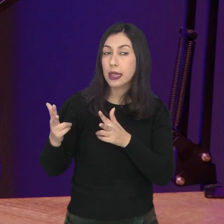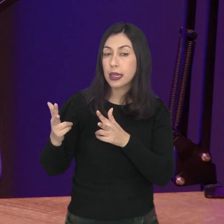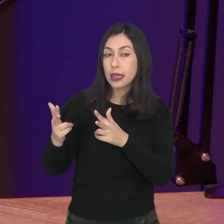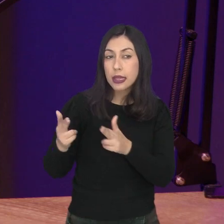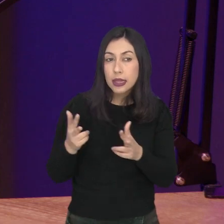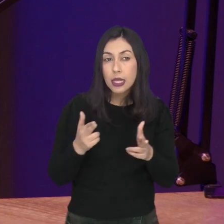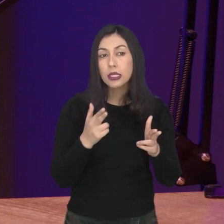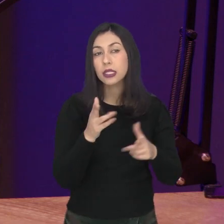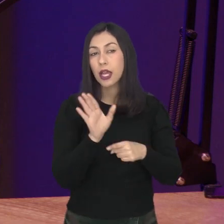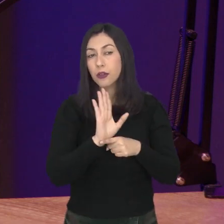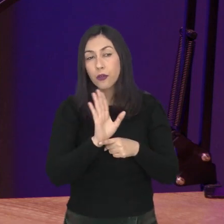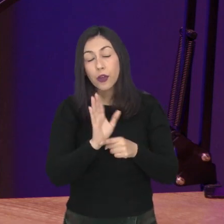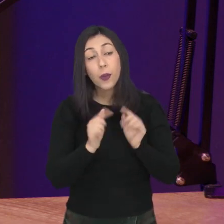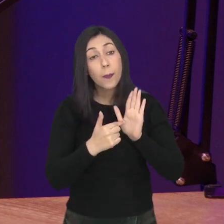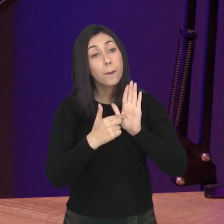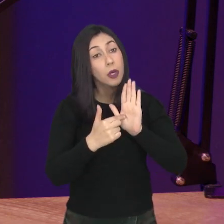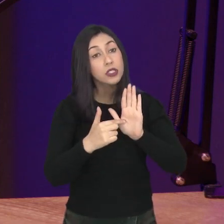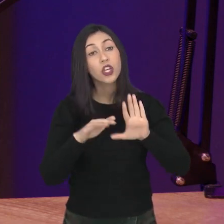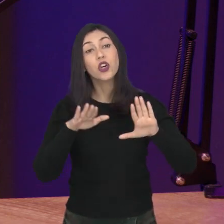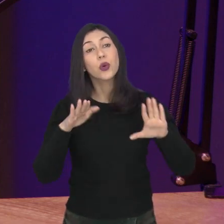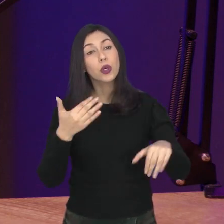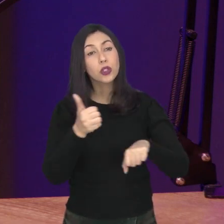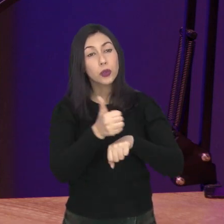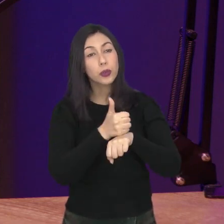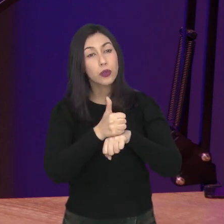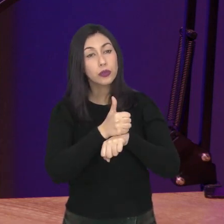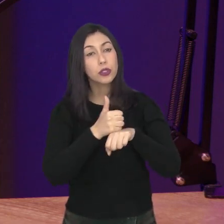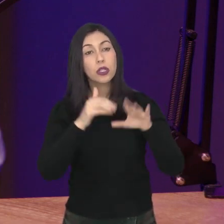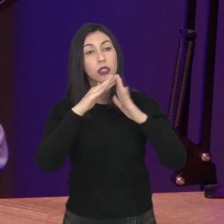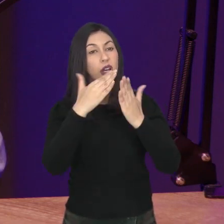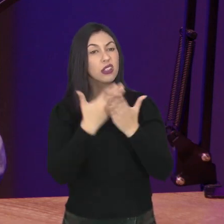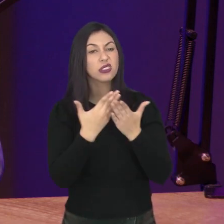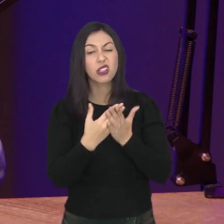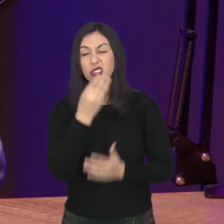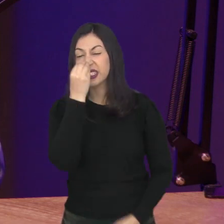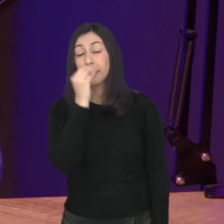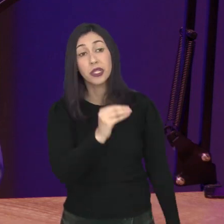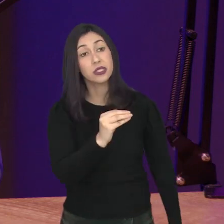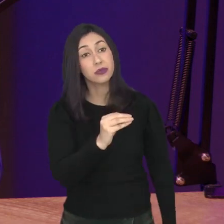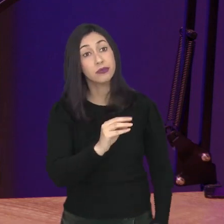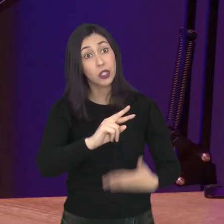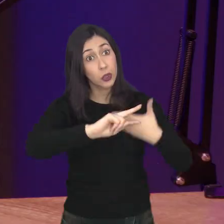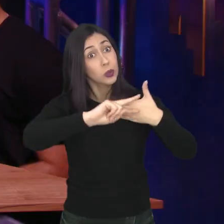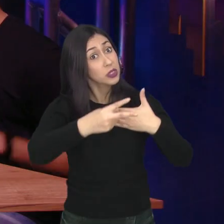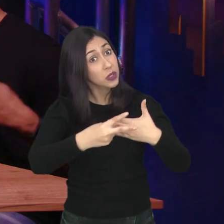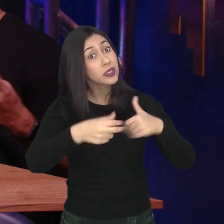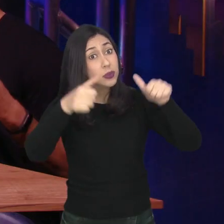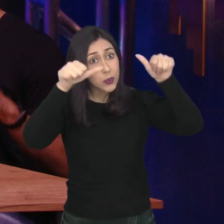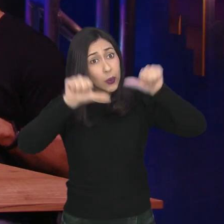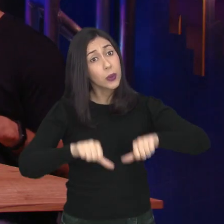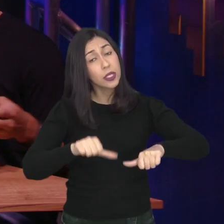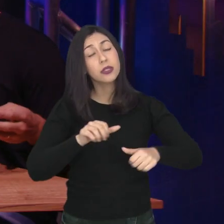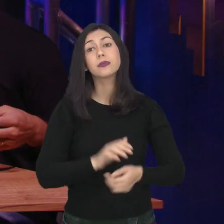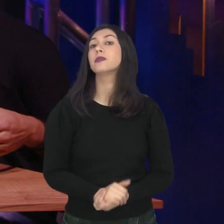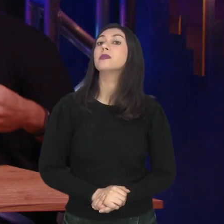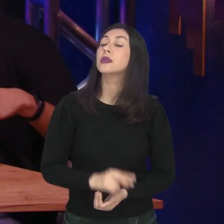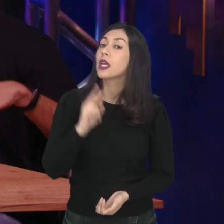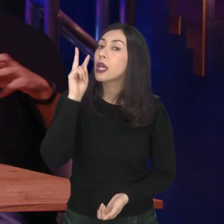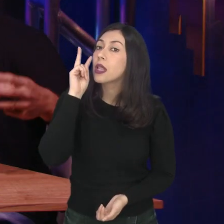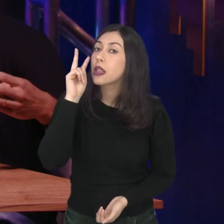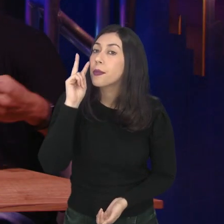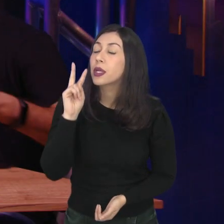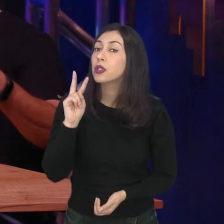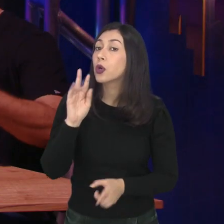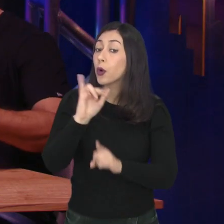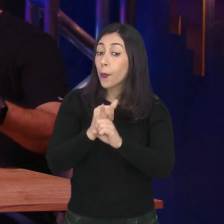quando os professores e os diretores, eles não tomam uma atitude, pode acontecer de tudo. Lembrando que o que é a característica